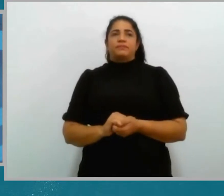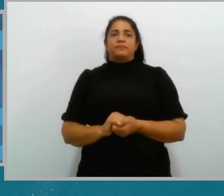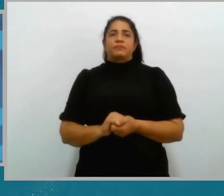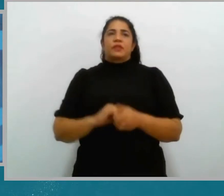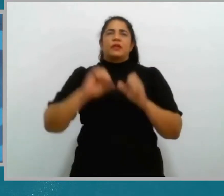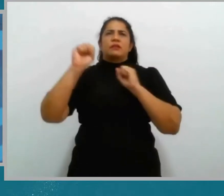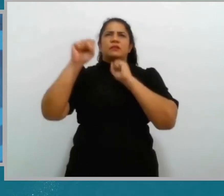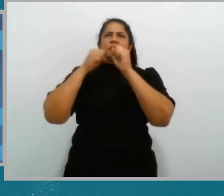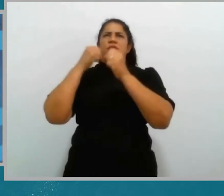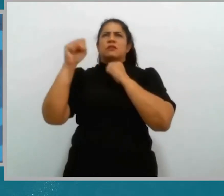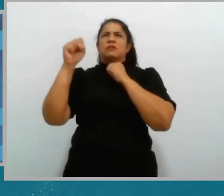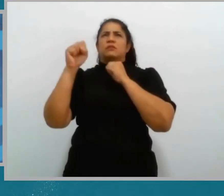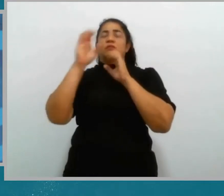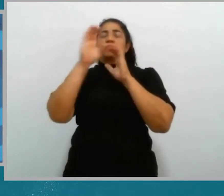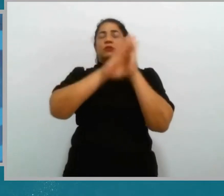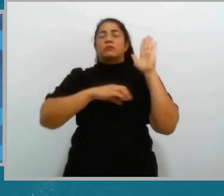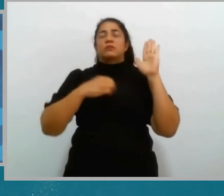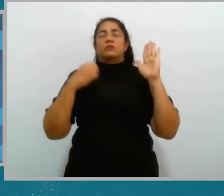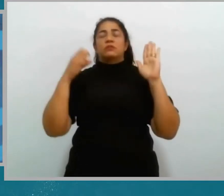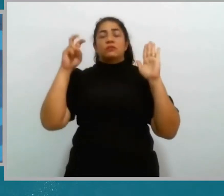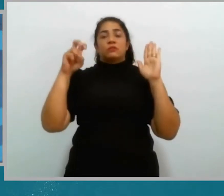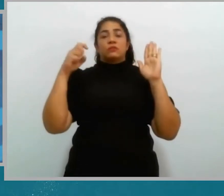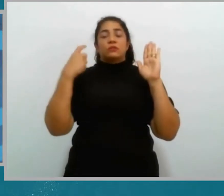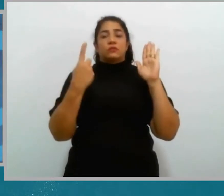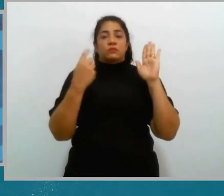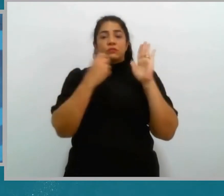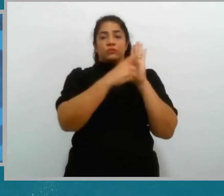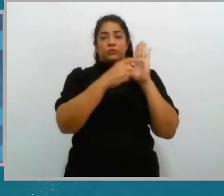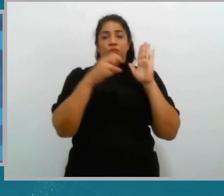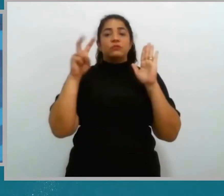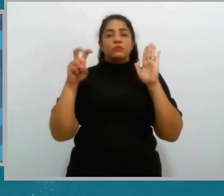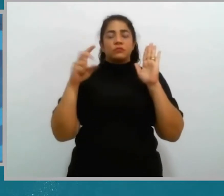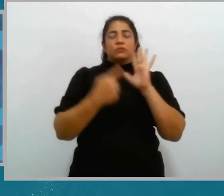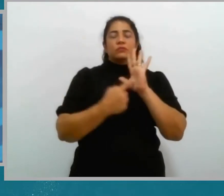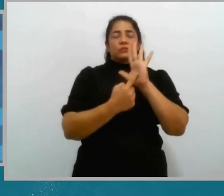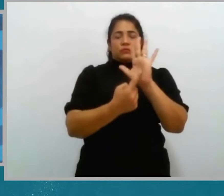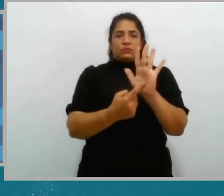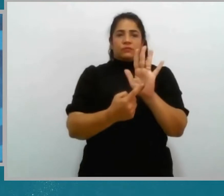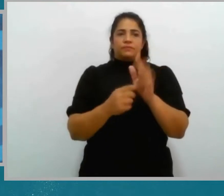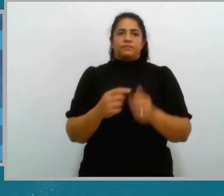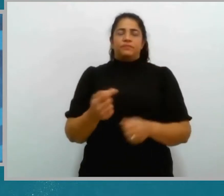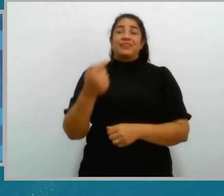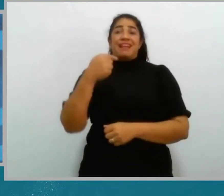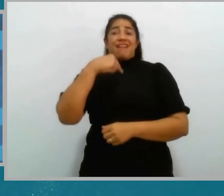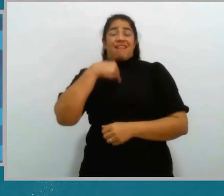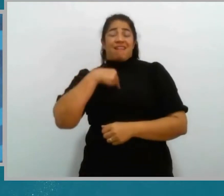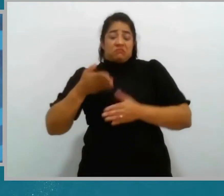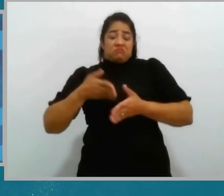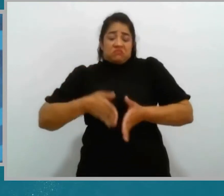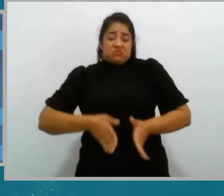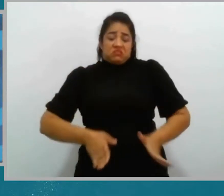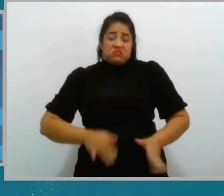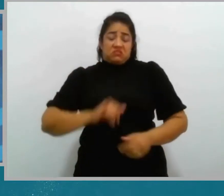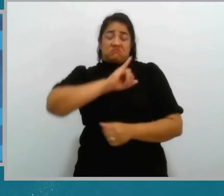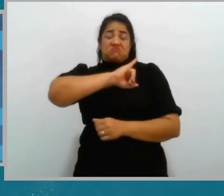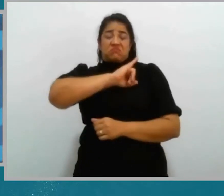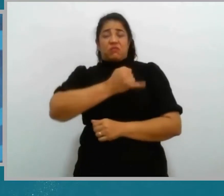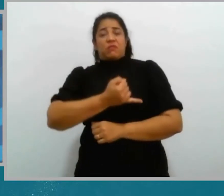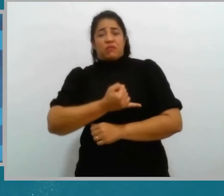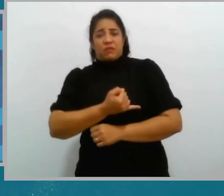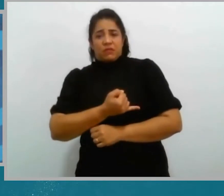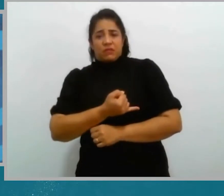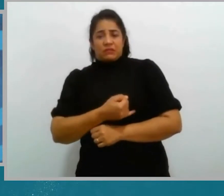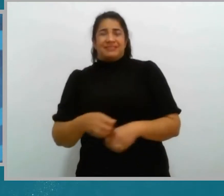versículo 5, que diz o seguinte: eu nasci na iniquidade, e em